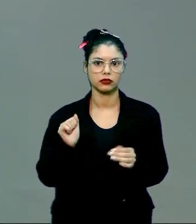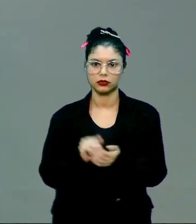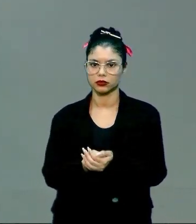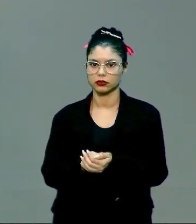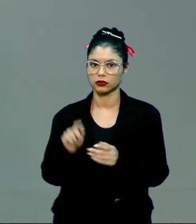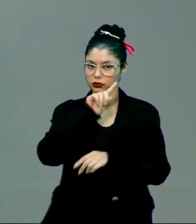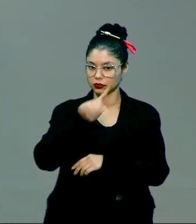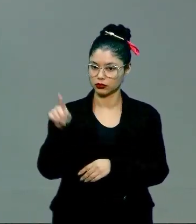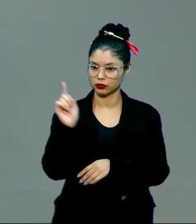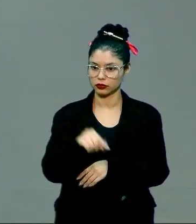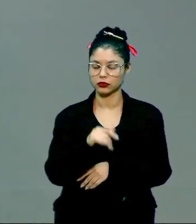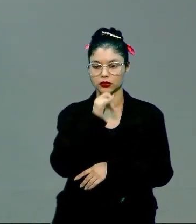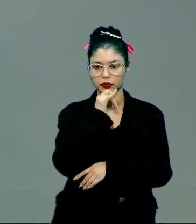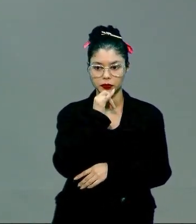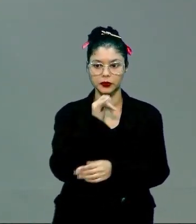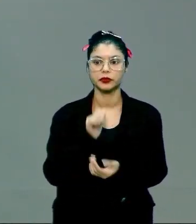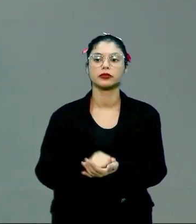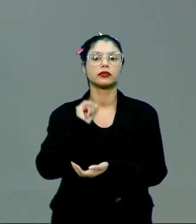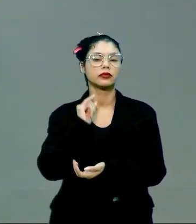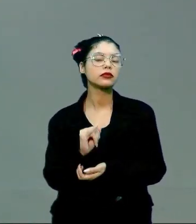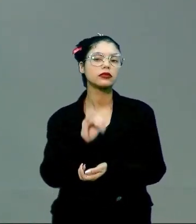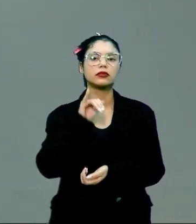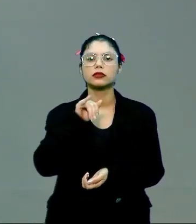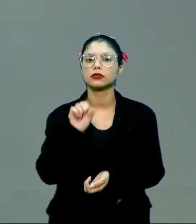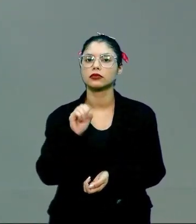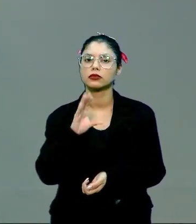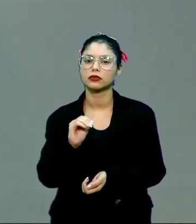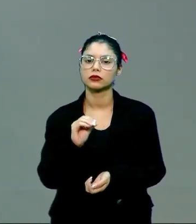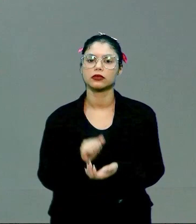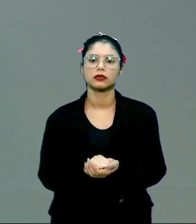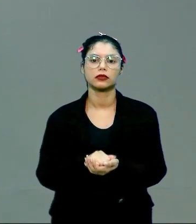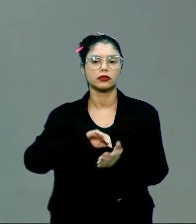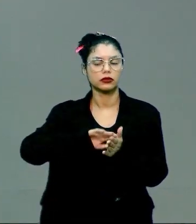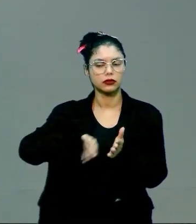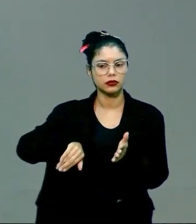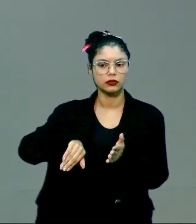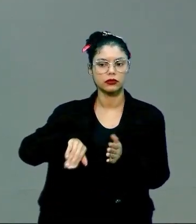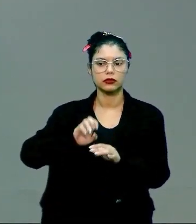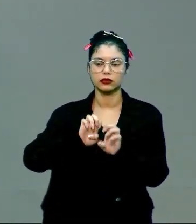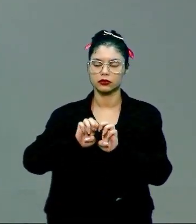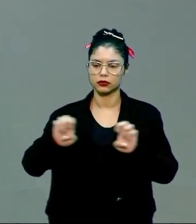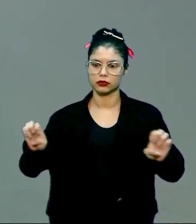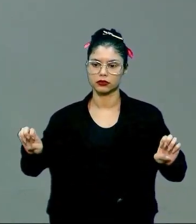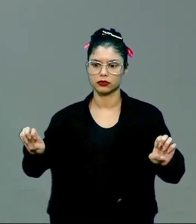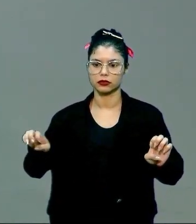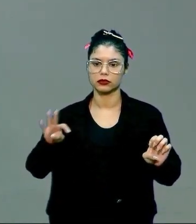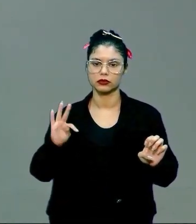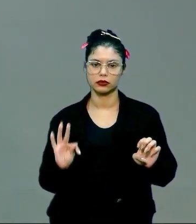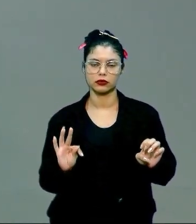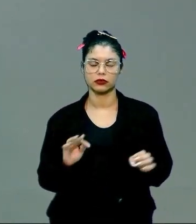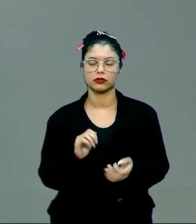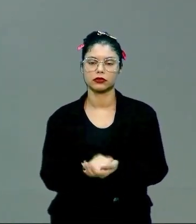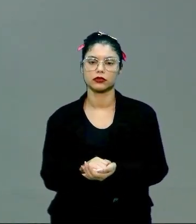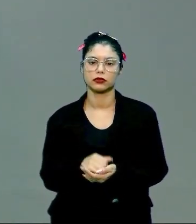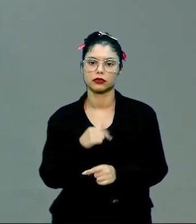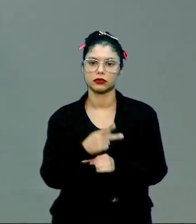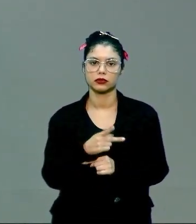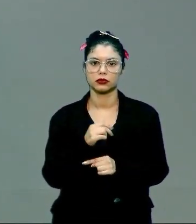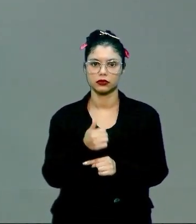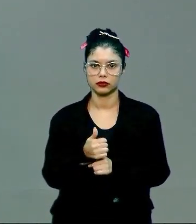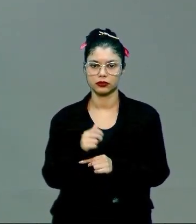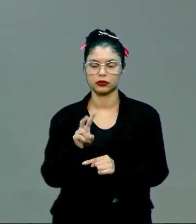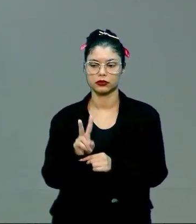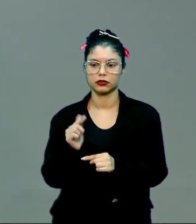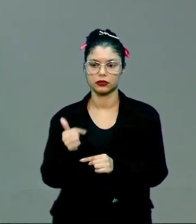o cancelamento. Por exemplo, se é isotérmico, eu vou tirar da minha equação a temperatura. Então, só vou ter P1